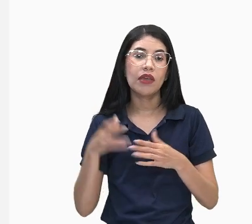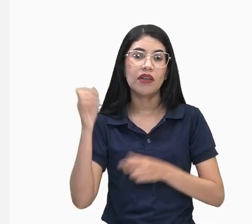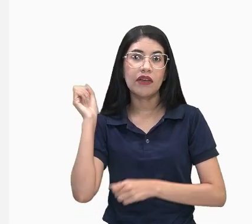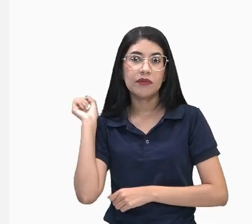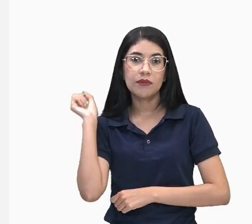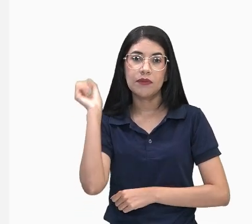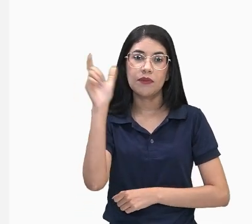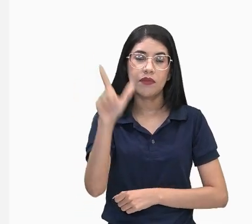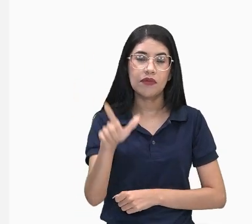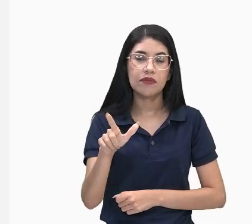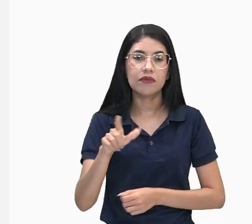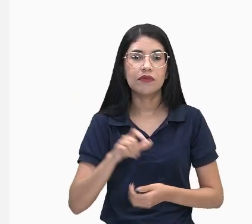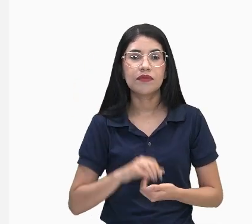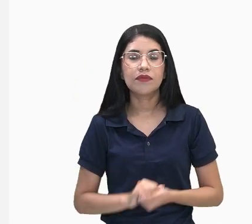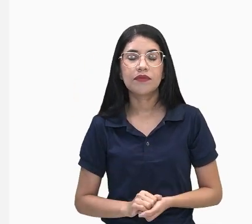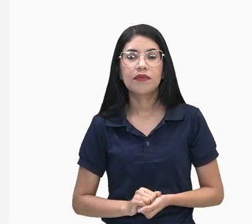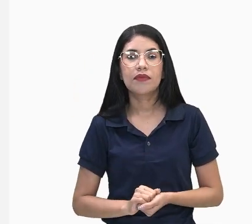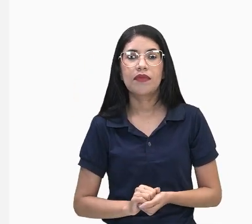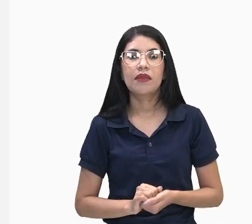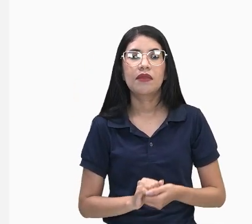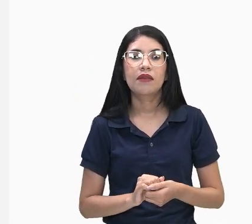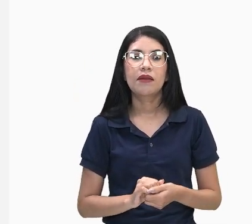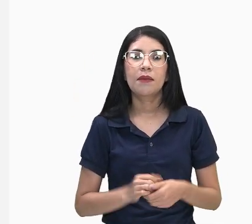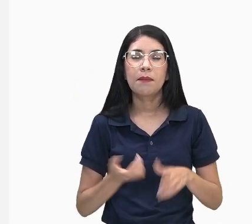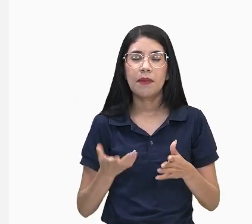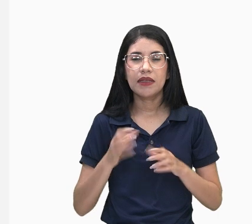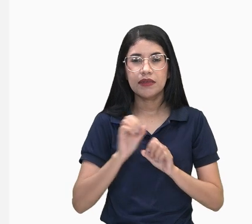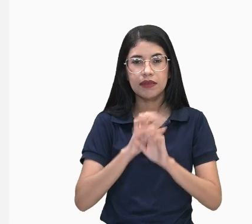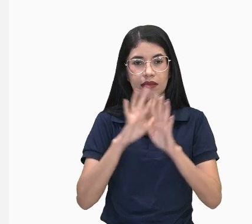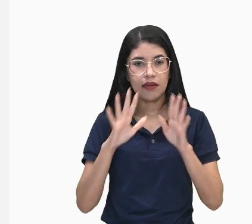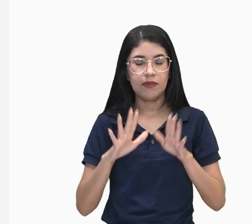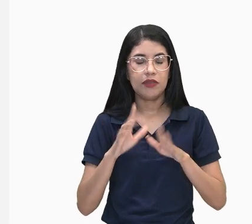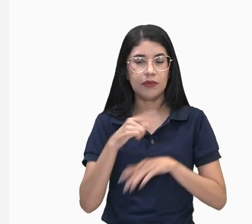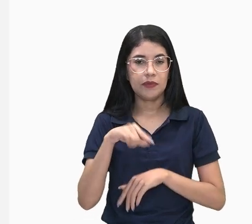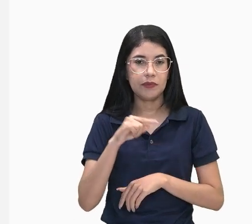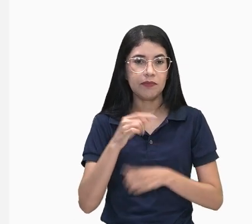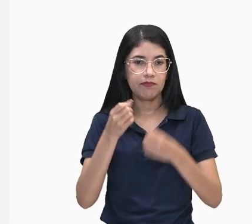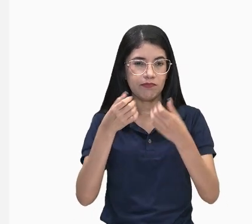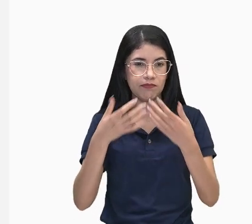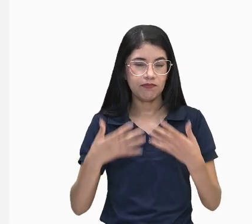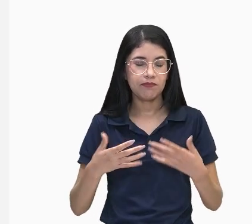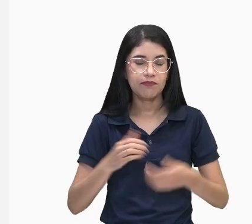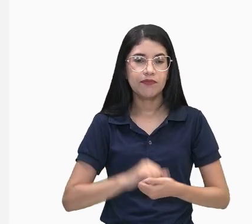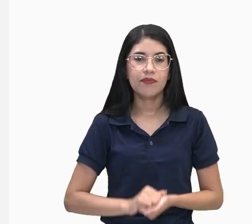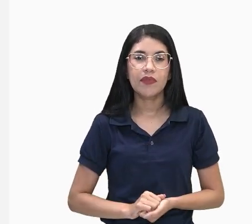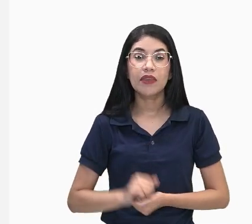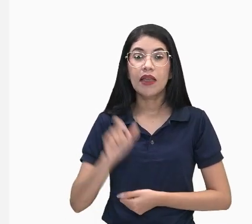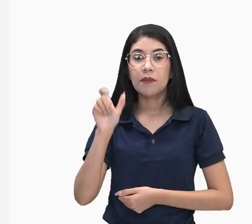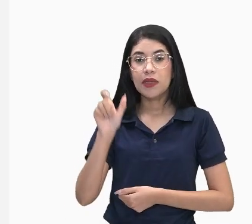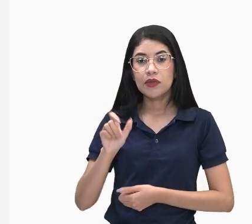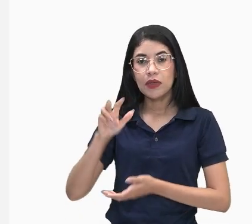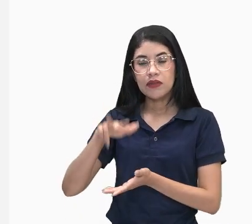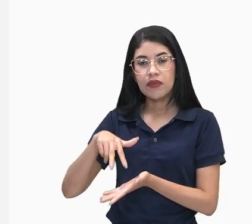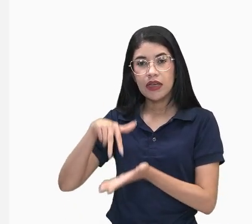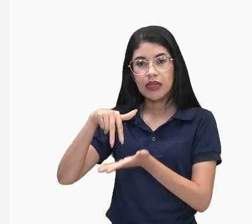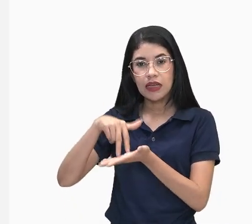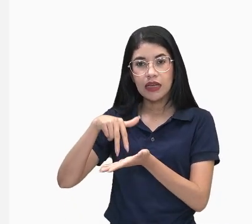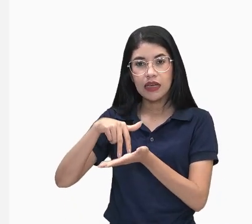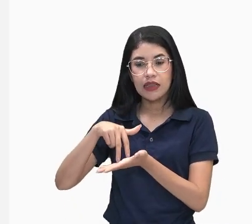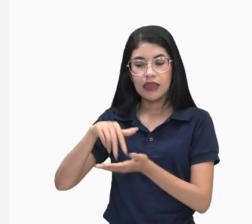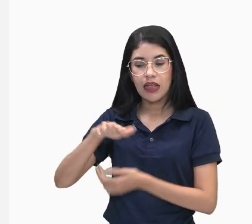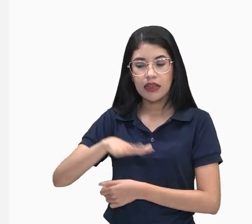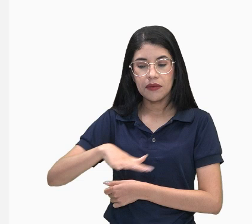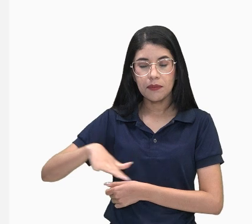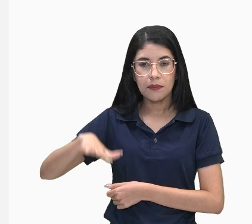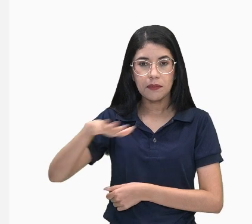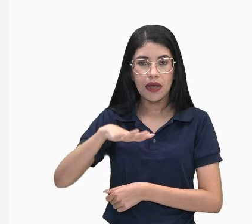para fazer o lançamento. Mas de forma mais clara e mais específica, o atleta ele é posicionado dentro de uma base de